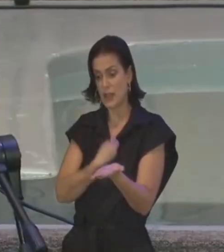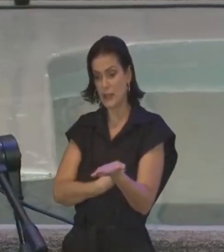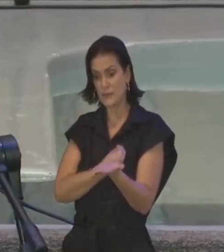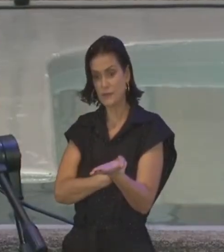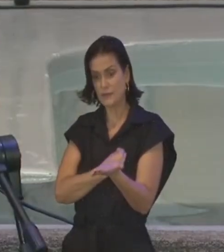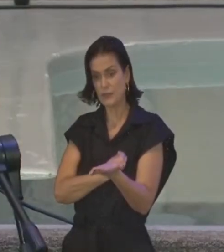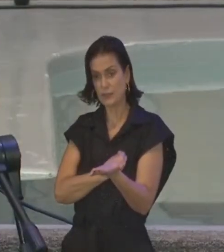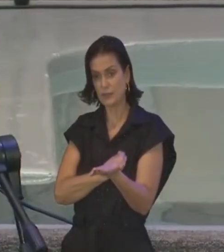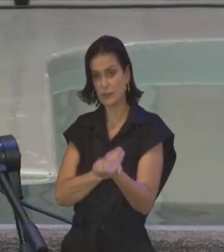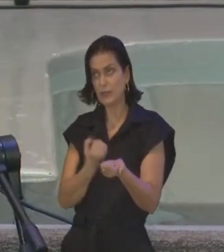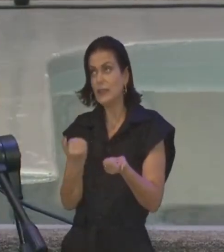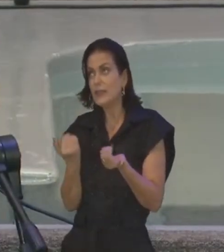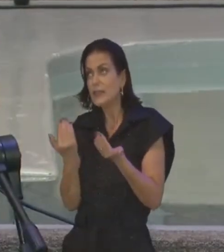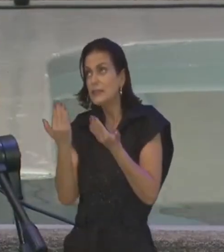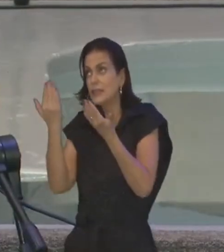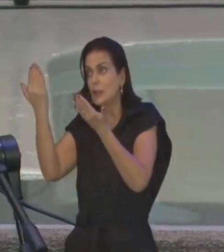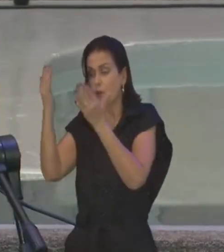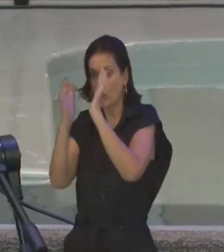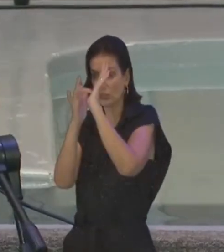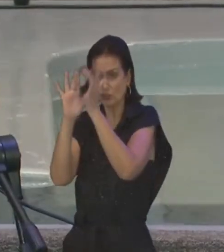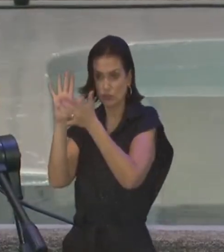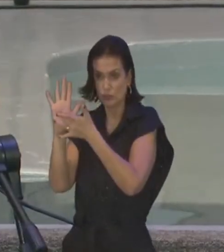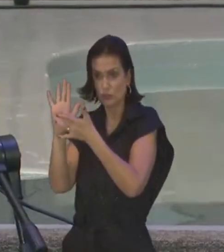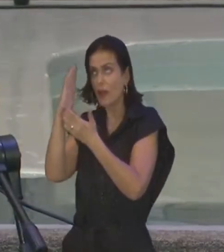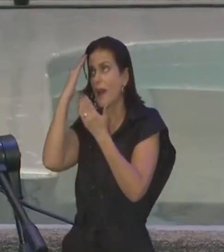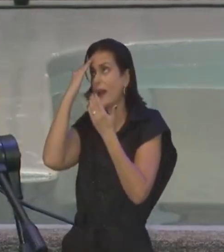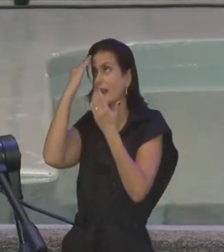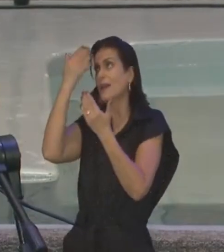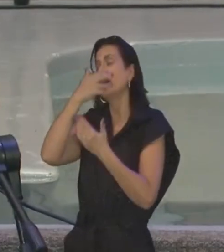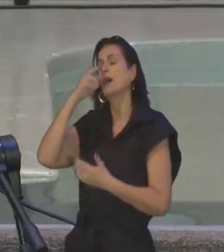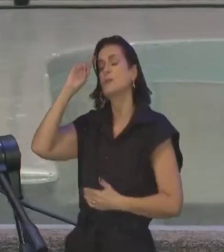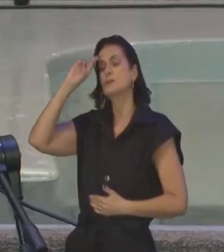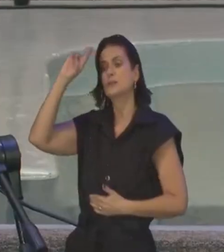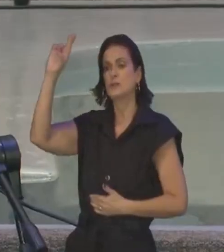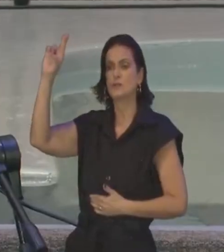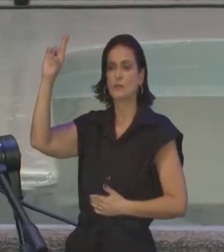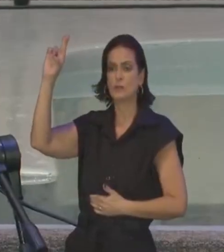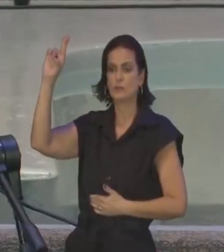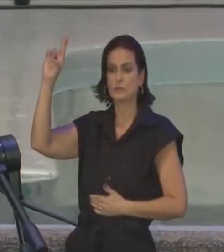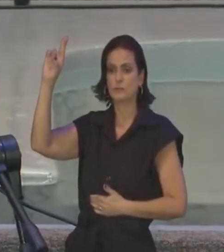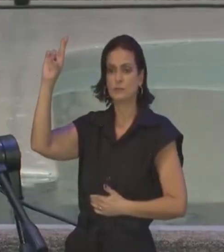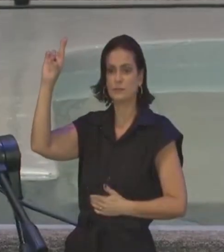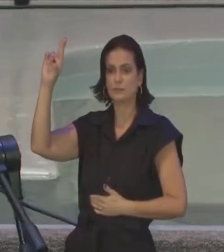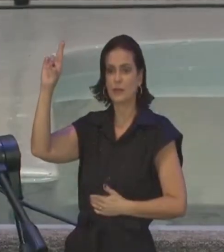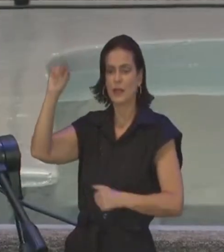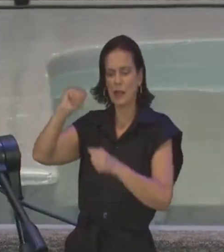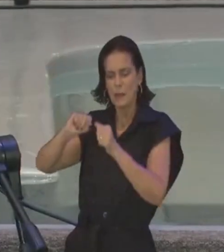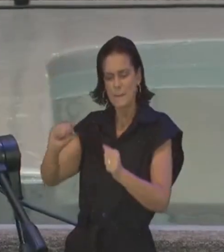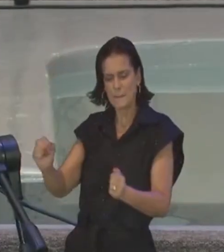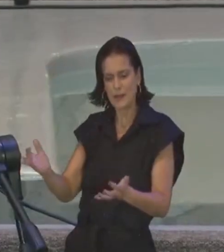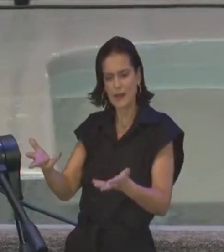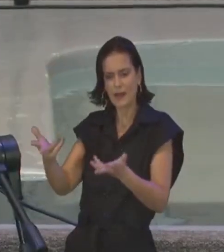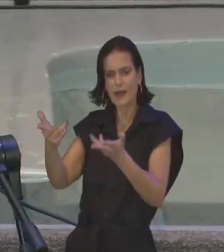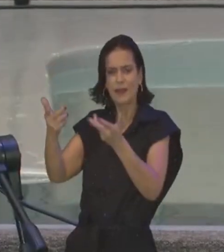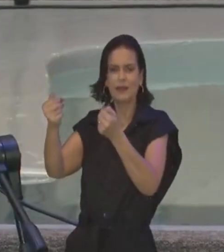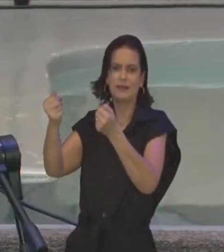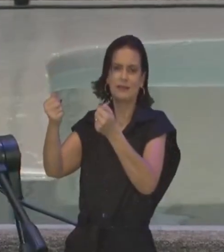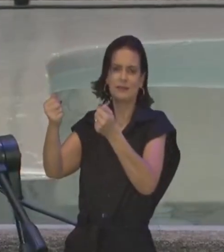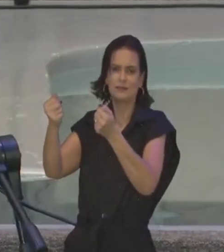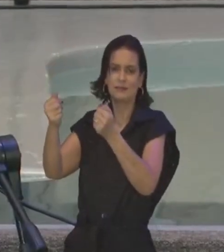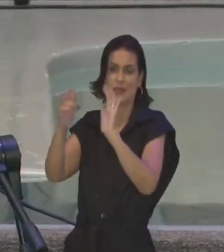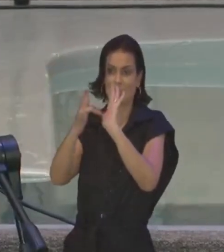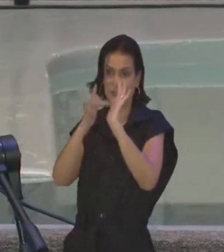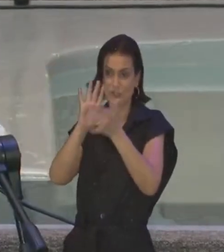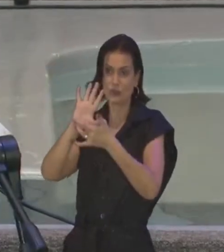entregou a sua vida a Jesus, agradeça ao Senhor por este milagre, a salvação de Cristo Jesus. Você